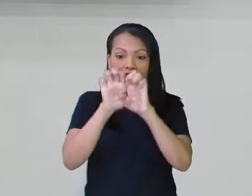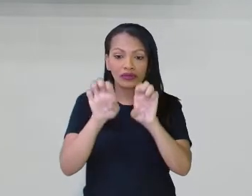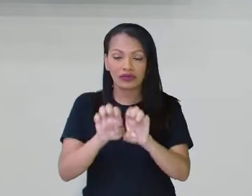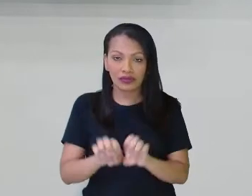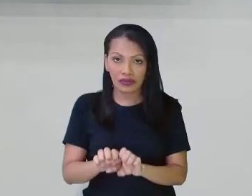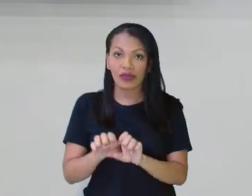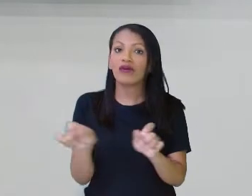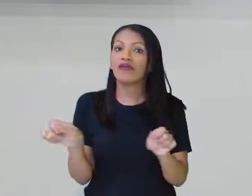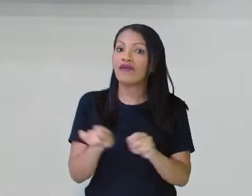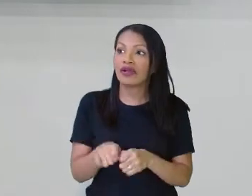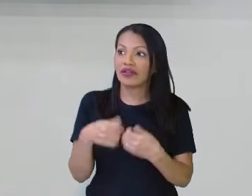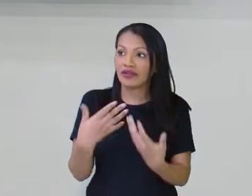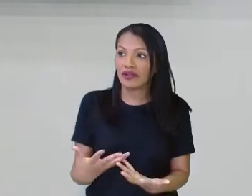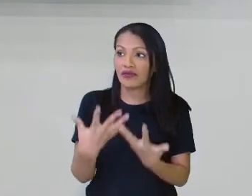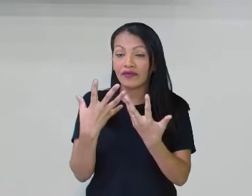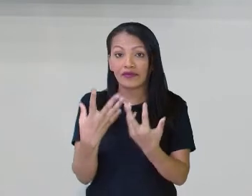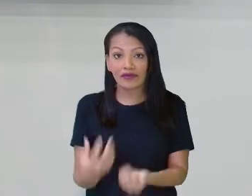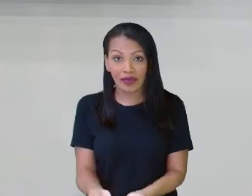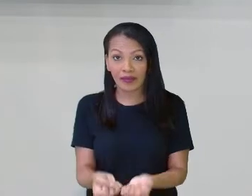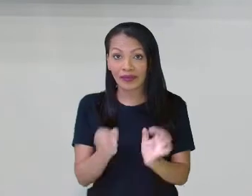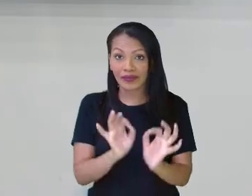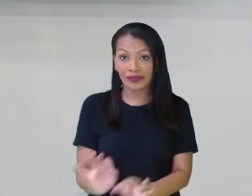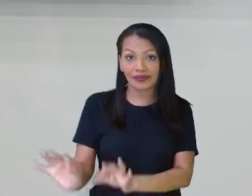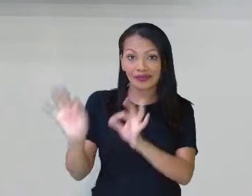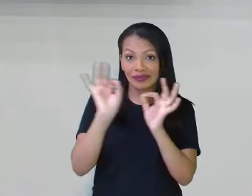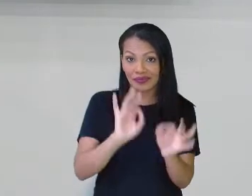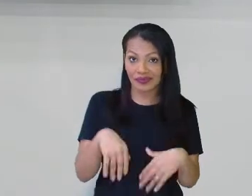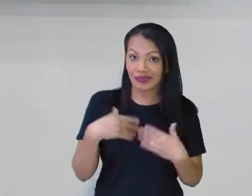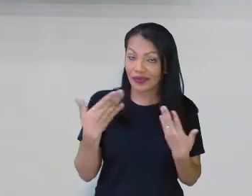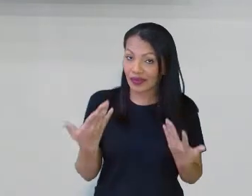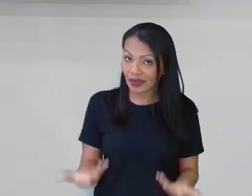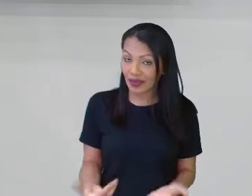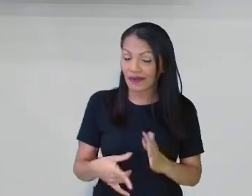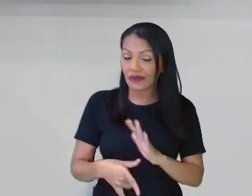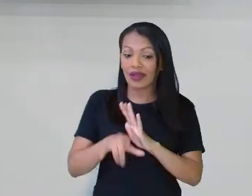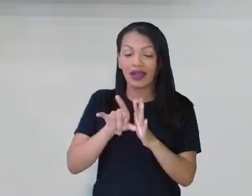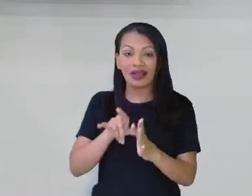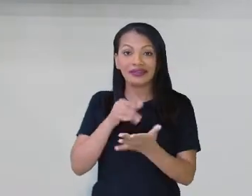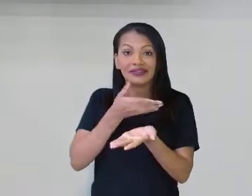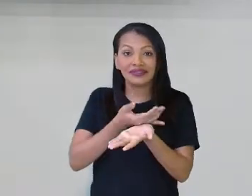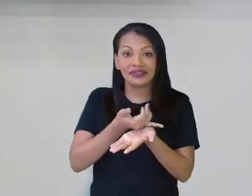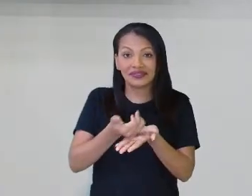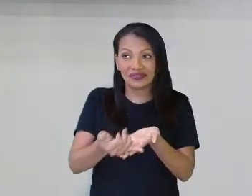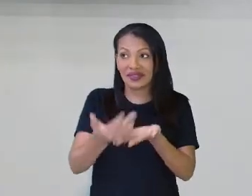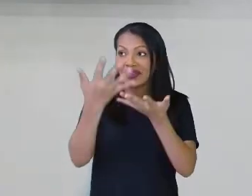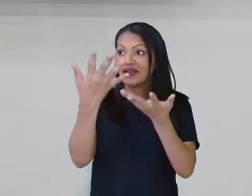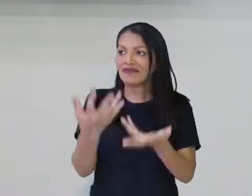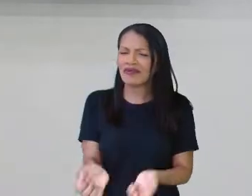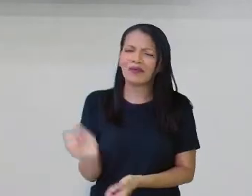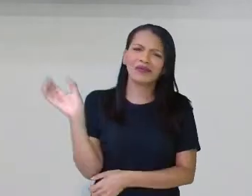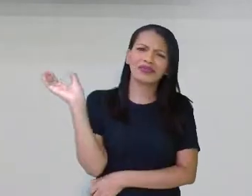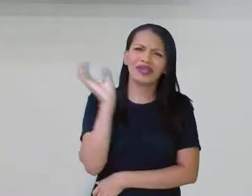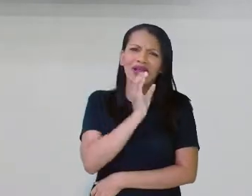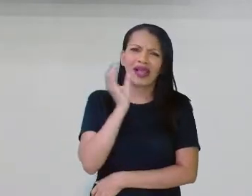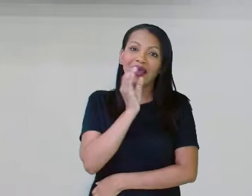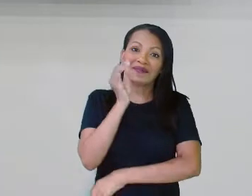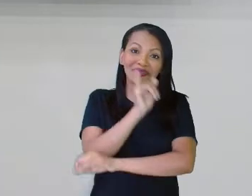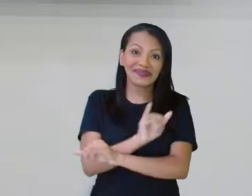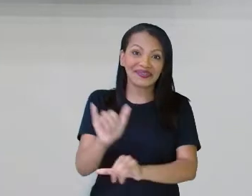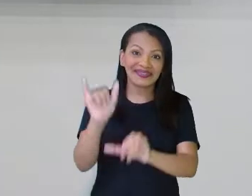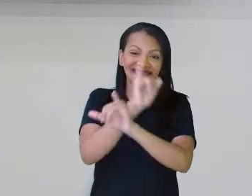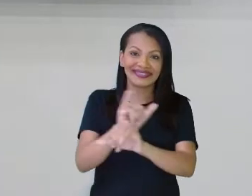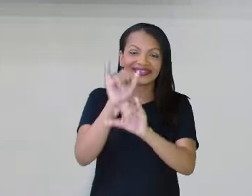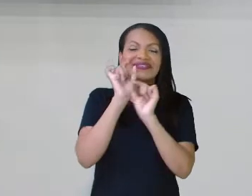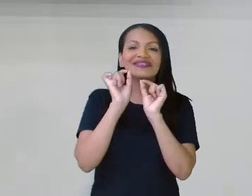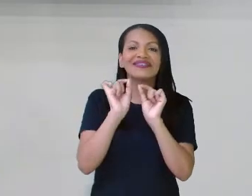um. Vamos lá? Vamos me acompanhar aí? Então, antes de a gente iniciar, vamos falar rapidinho dos nossos recados,